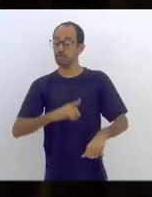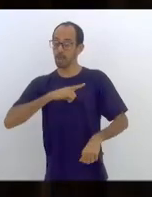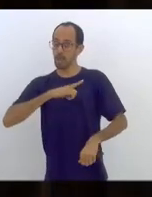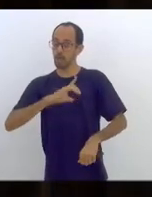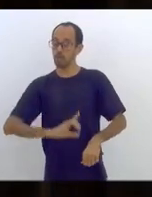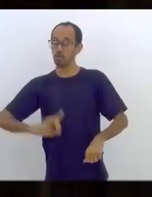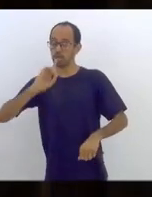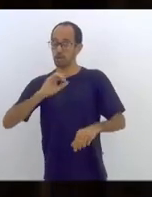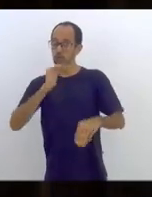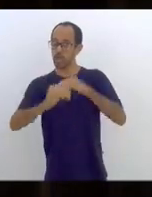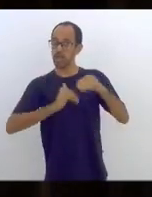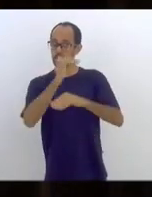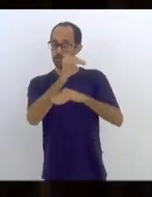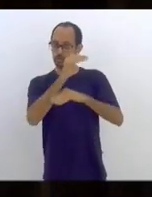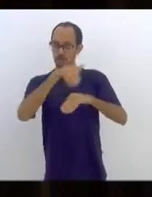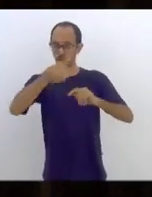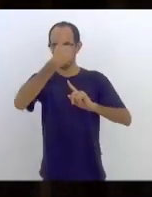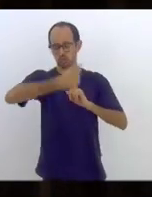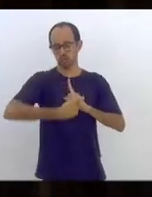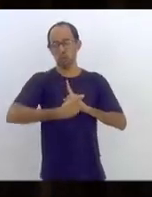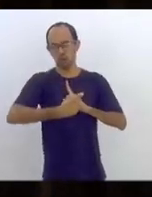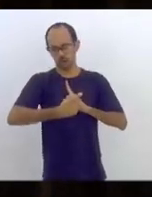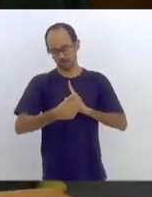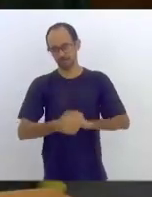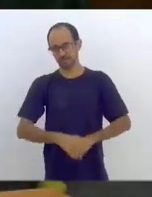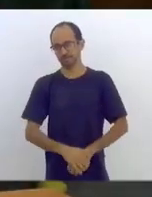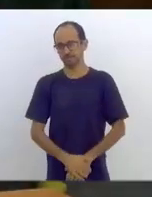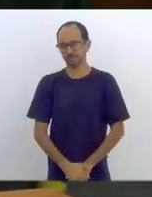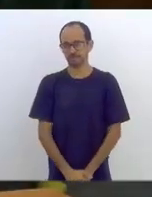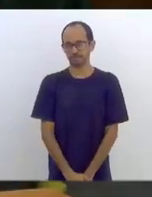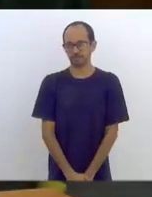que Ele é que nos honra.